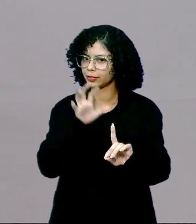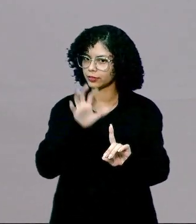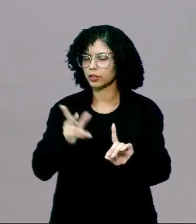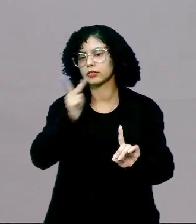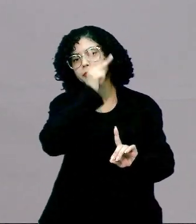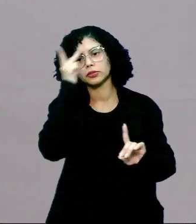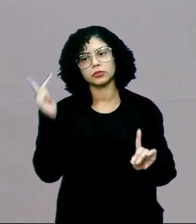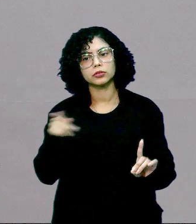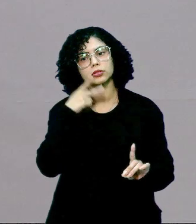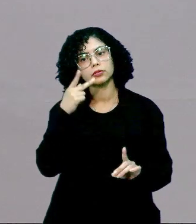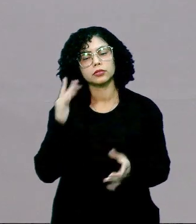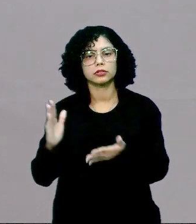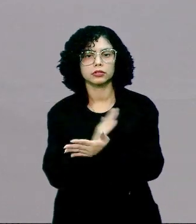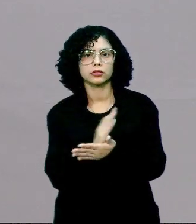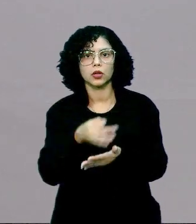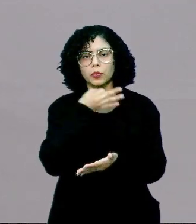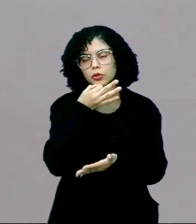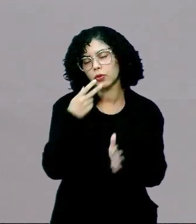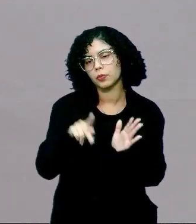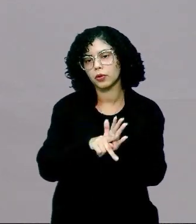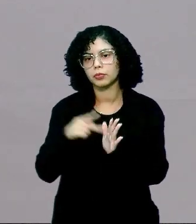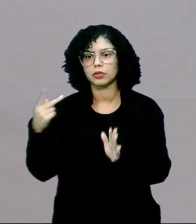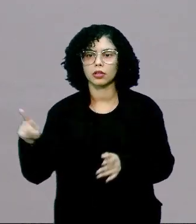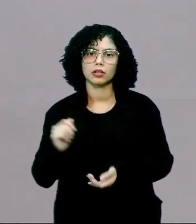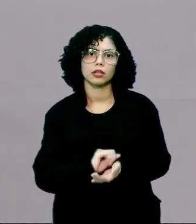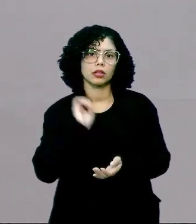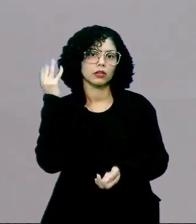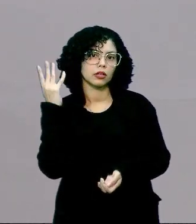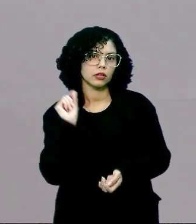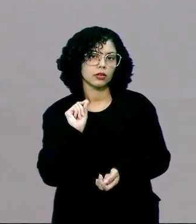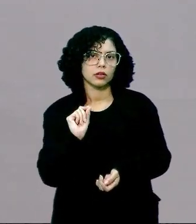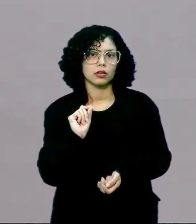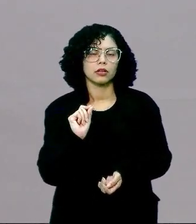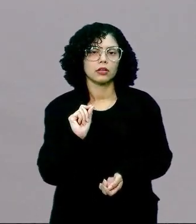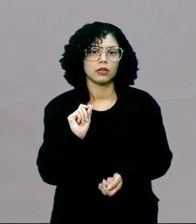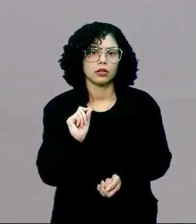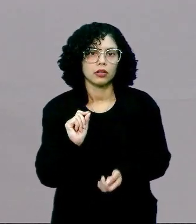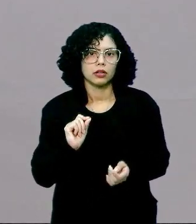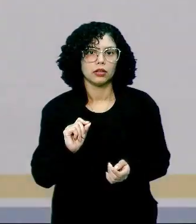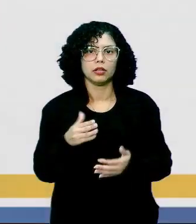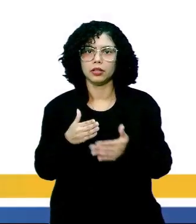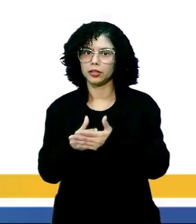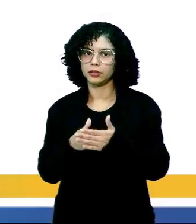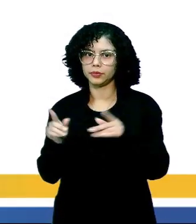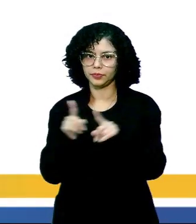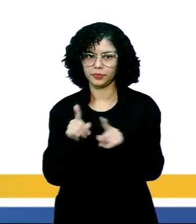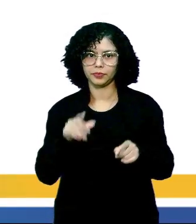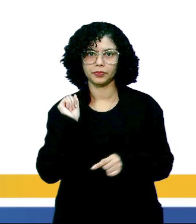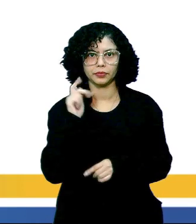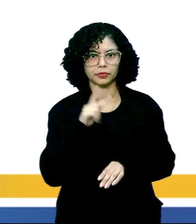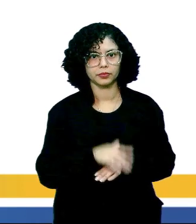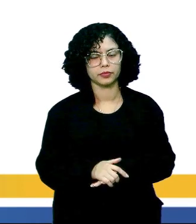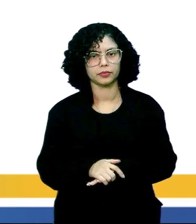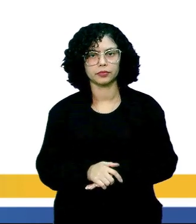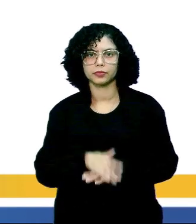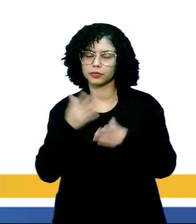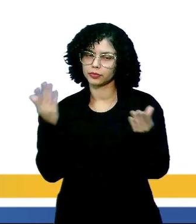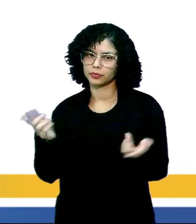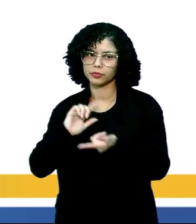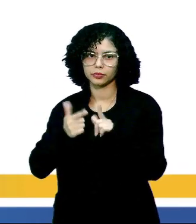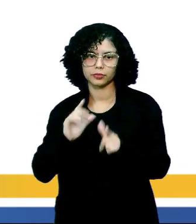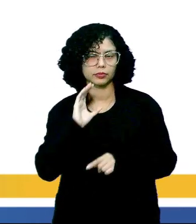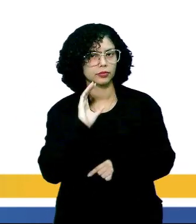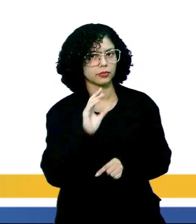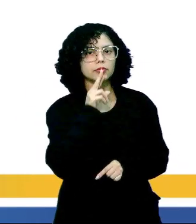as pessoas a falar sobre a opinião delas. Então, nesse caso ali, elas não estão limitadas, ok? Então, a